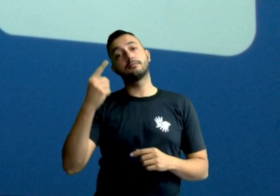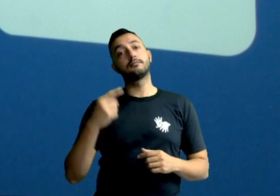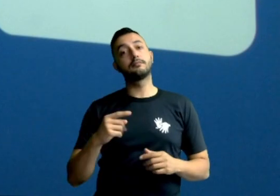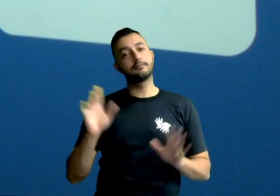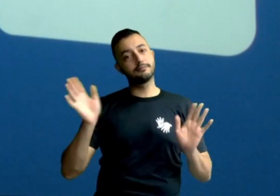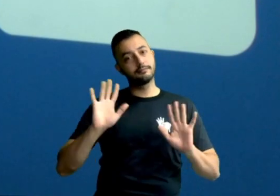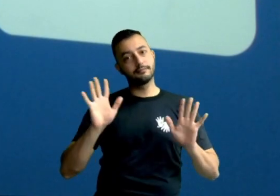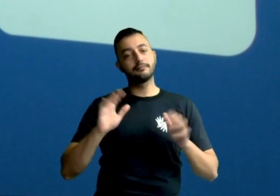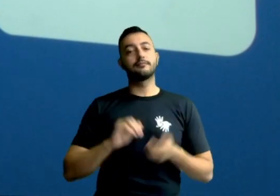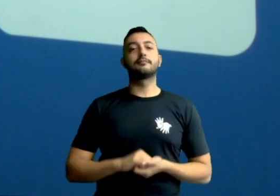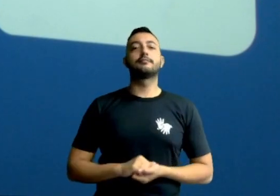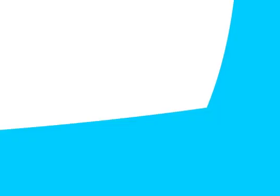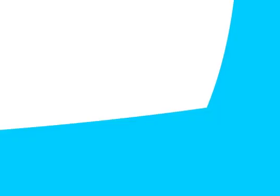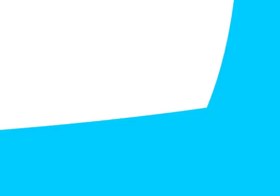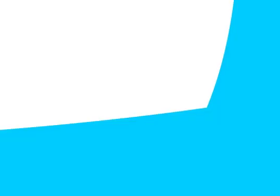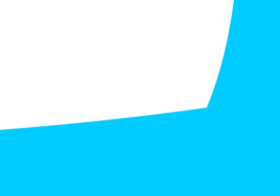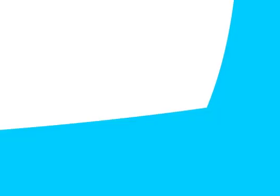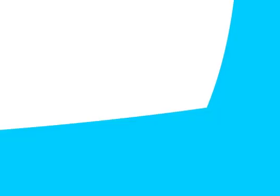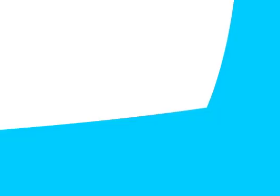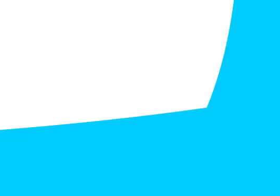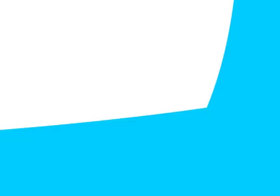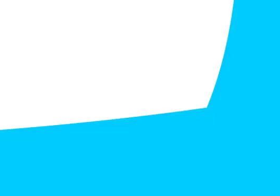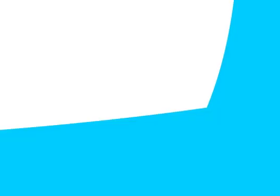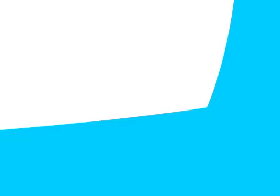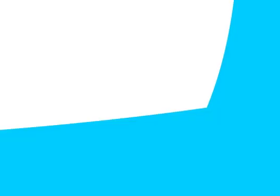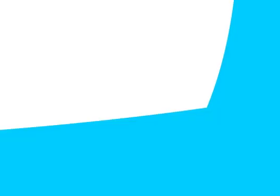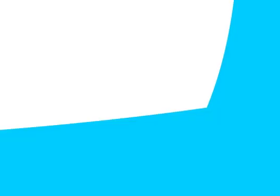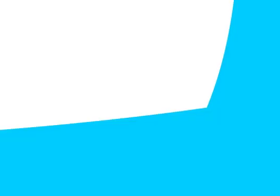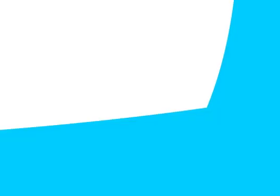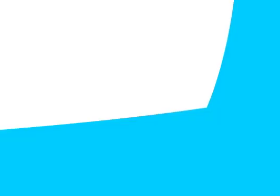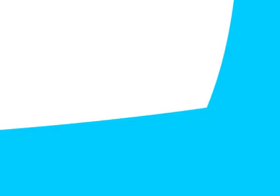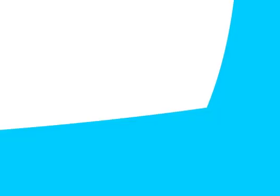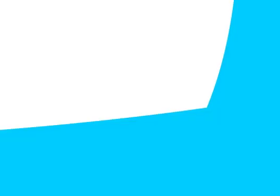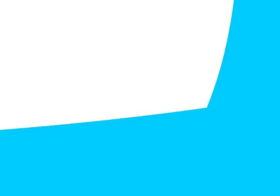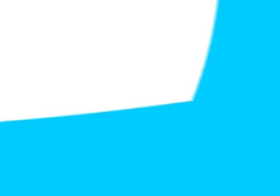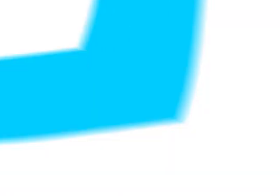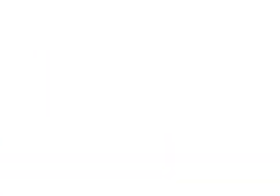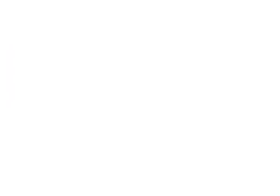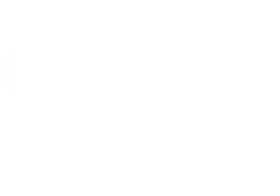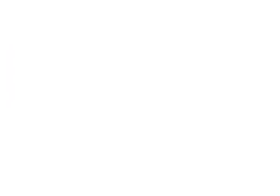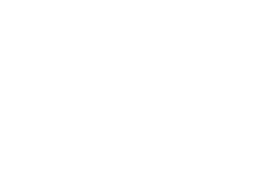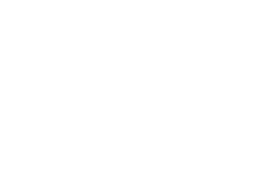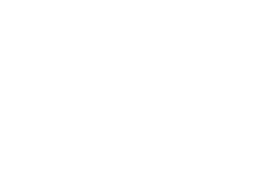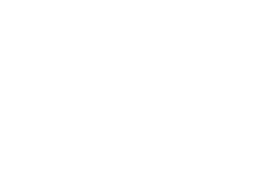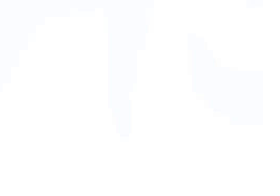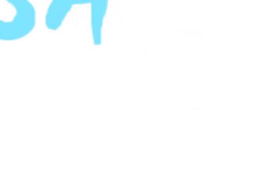encontro até mais E aí